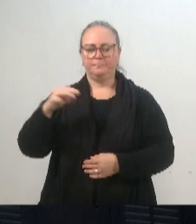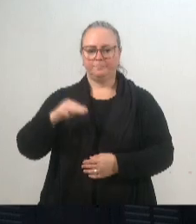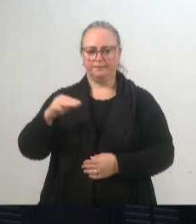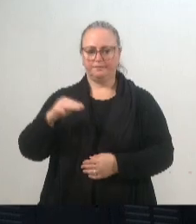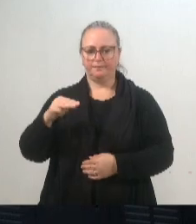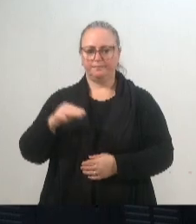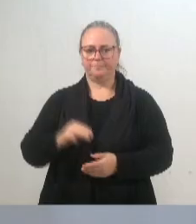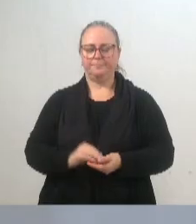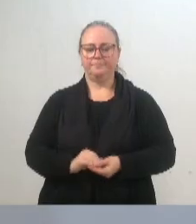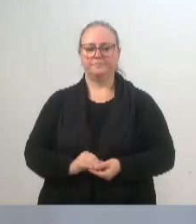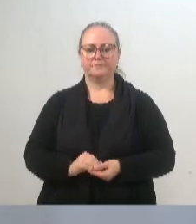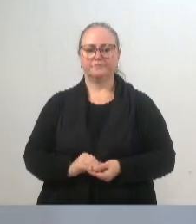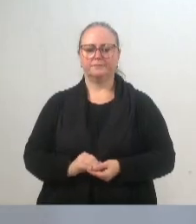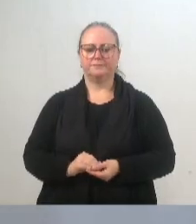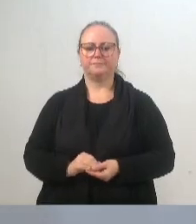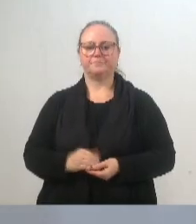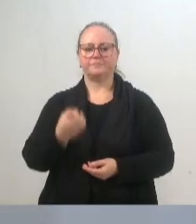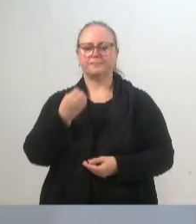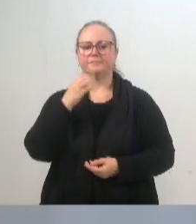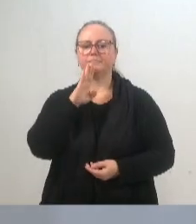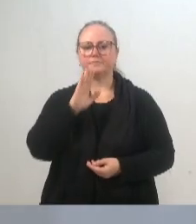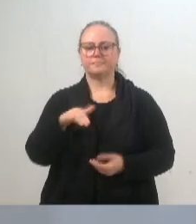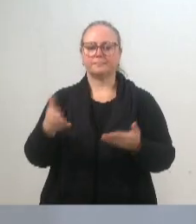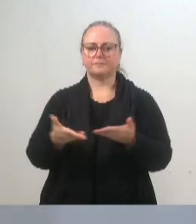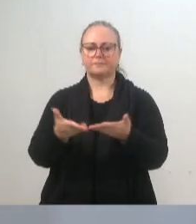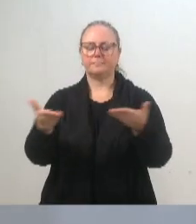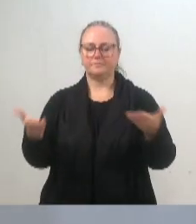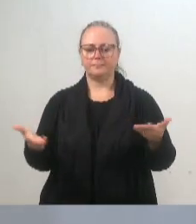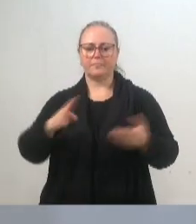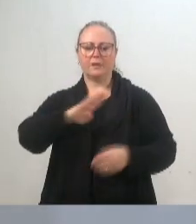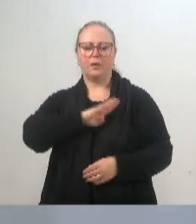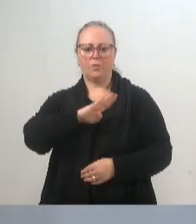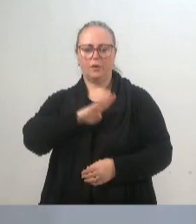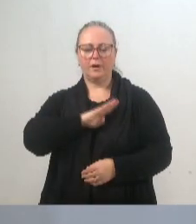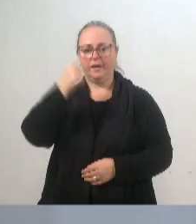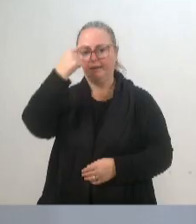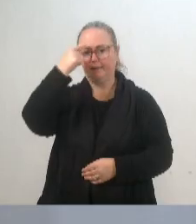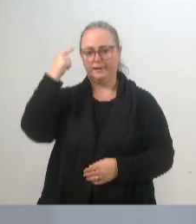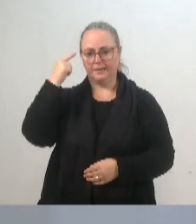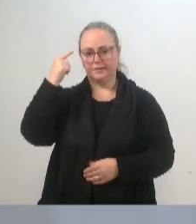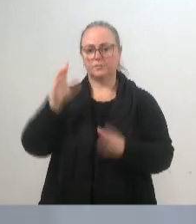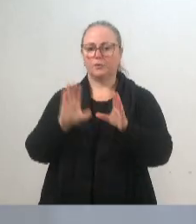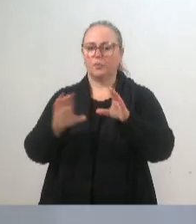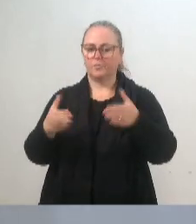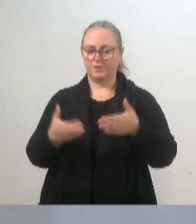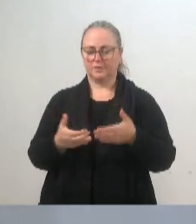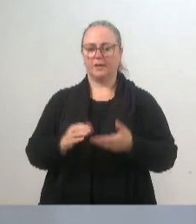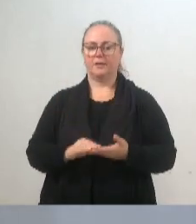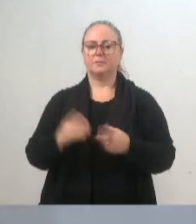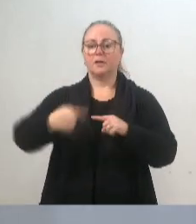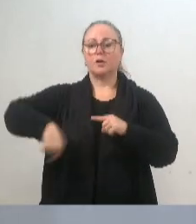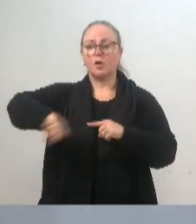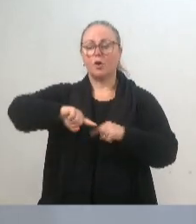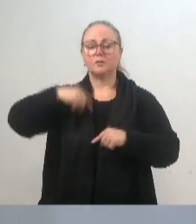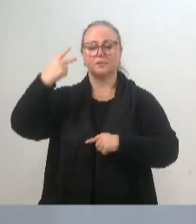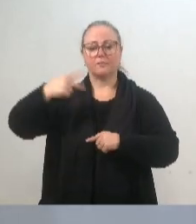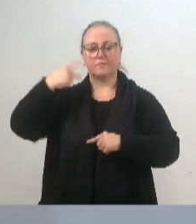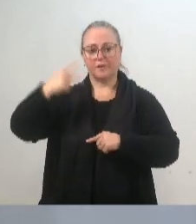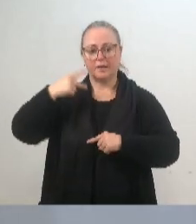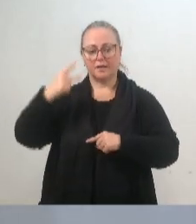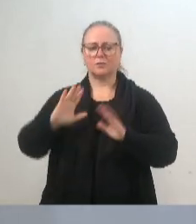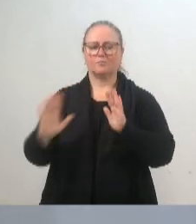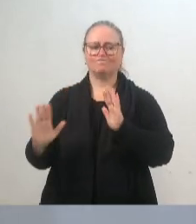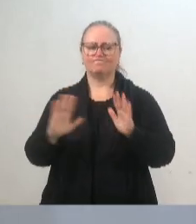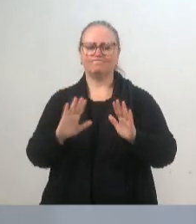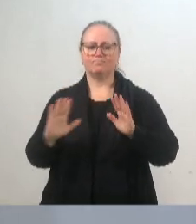Boa tarde, senhor presidente, vereador Ito, colegas vereadores da mesa e toda a nossa comunidade. Eu acredito que na condição de vereadores a gente deve evitar aplicar muito